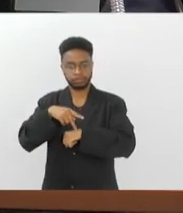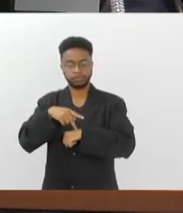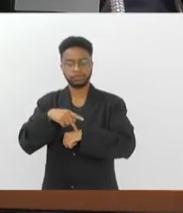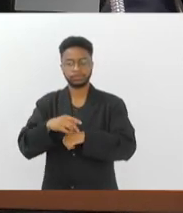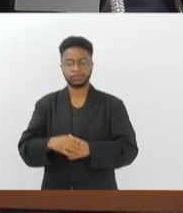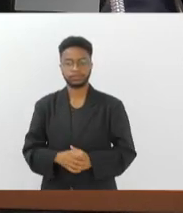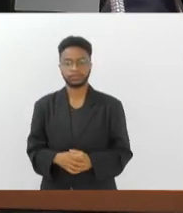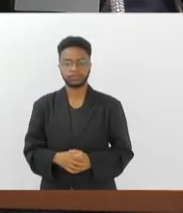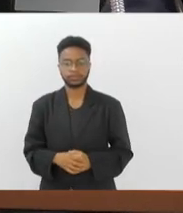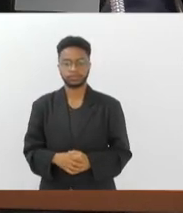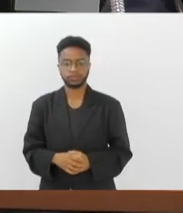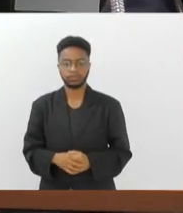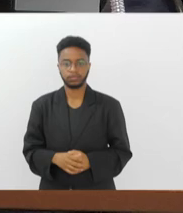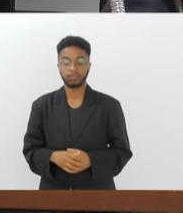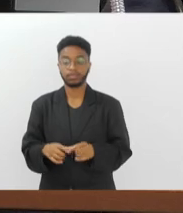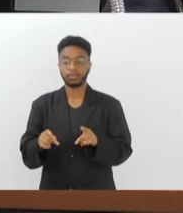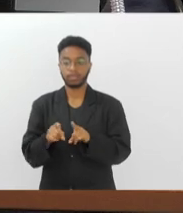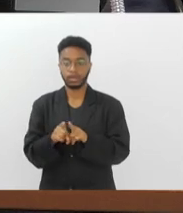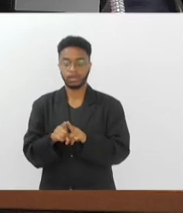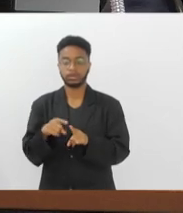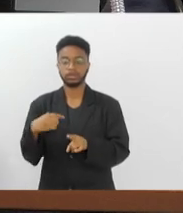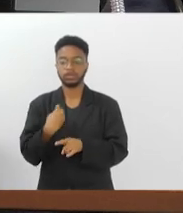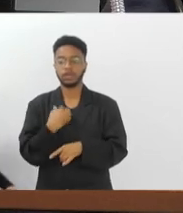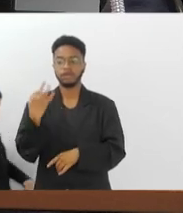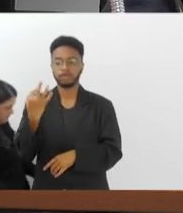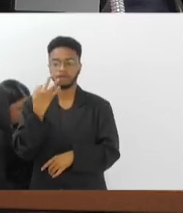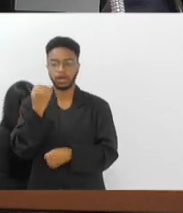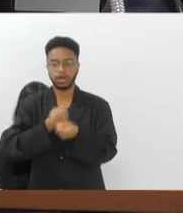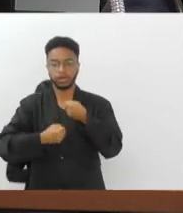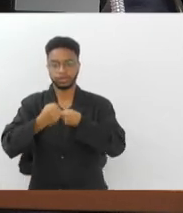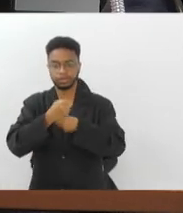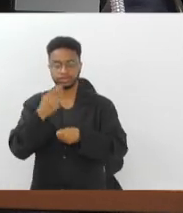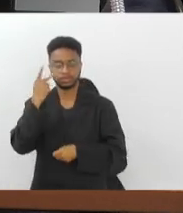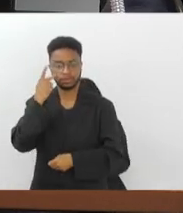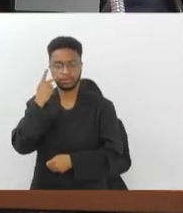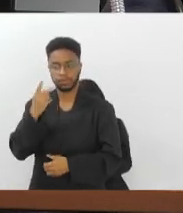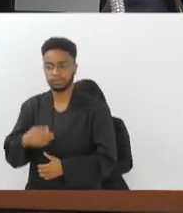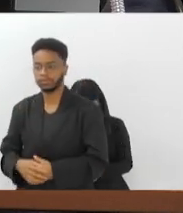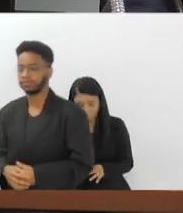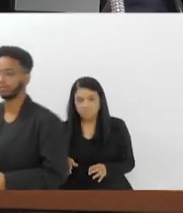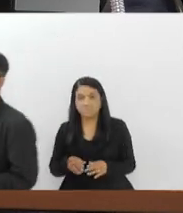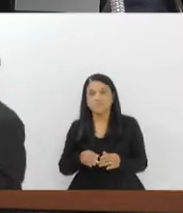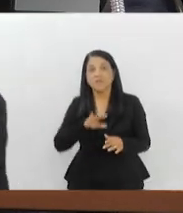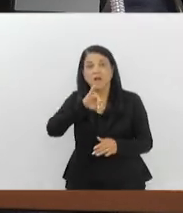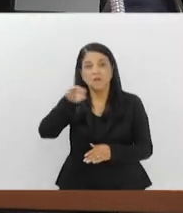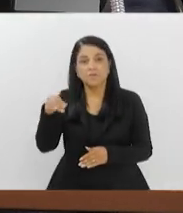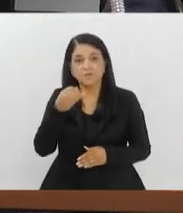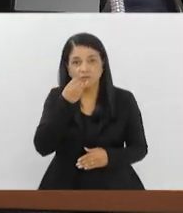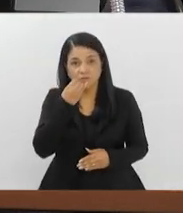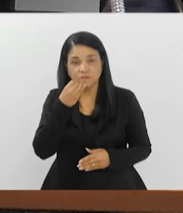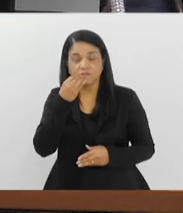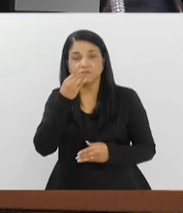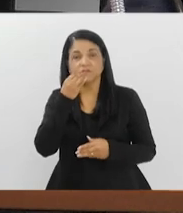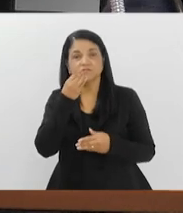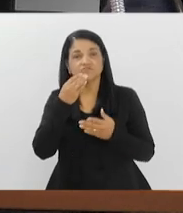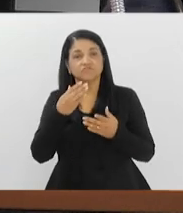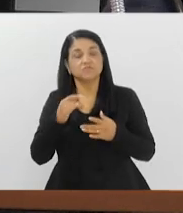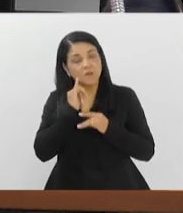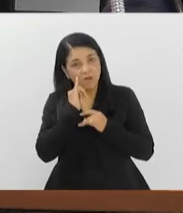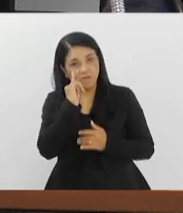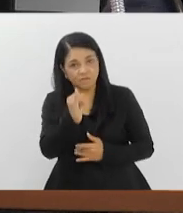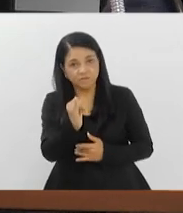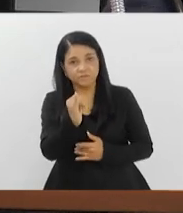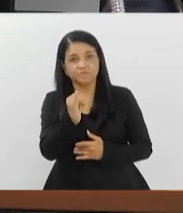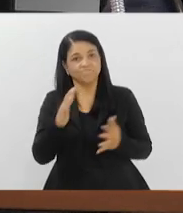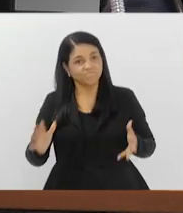e Brasil, né? E nos formalizamos oficialmente ano passado em São Paulo. E aproveito a oportunidade para dizer com grande entusiasmo